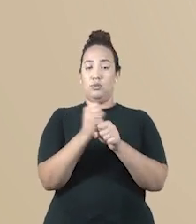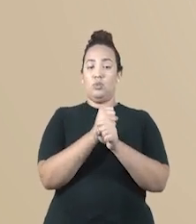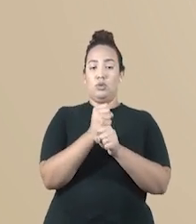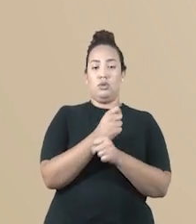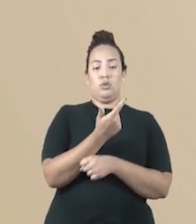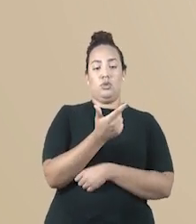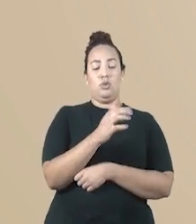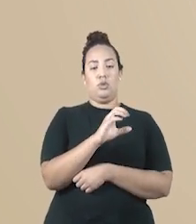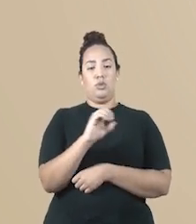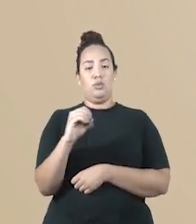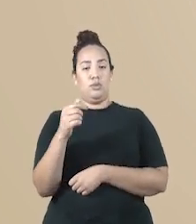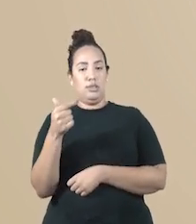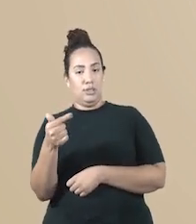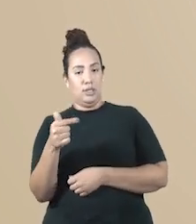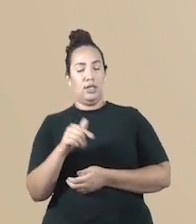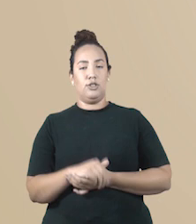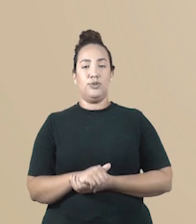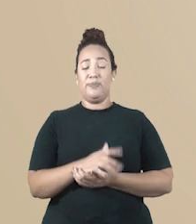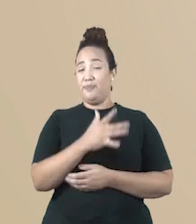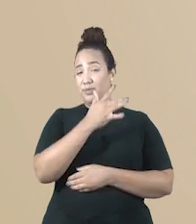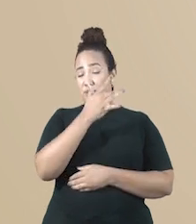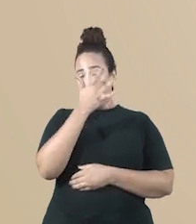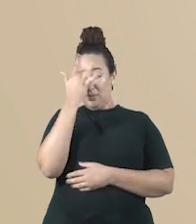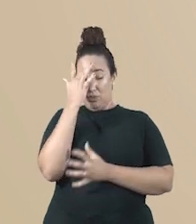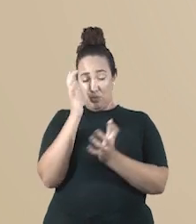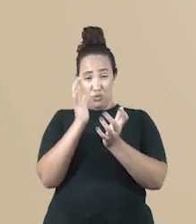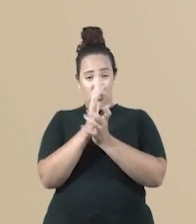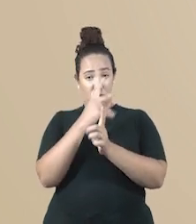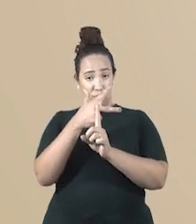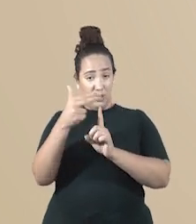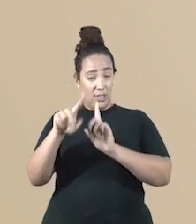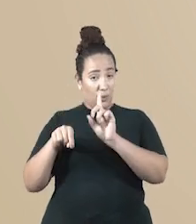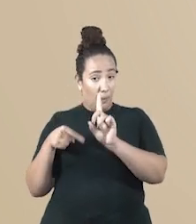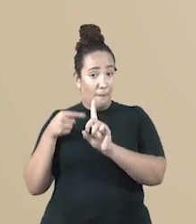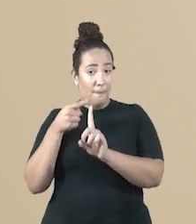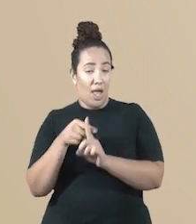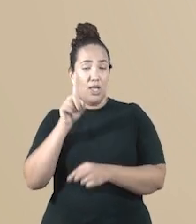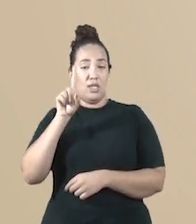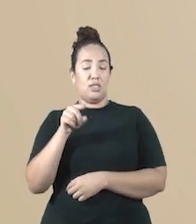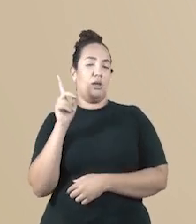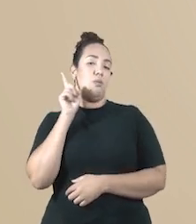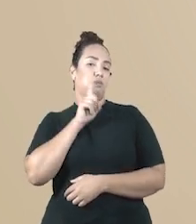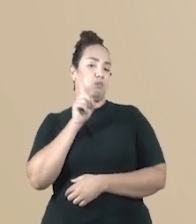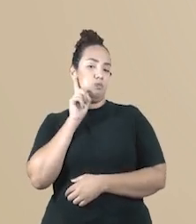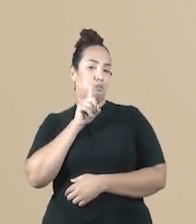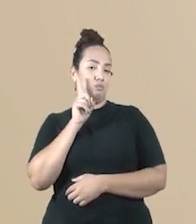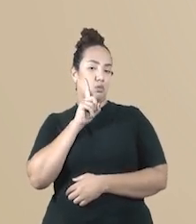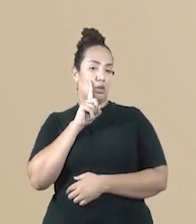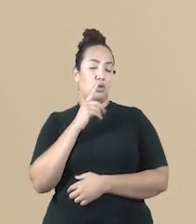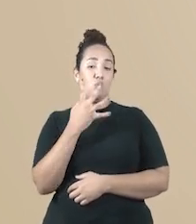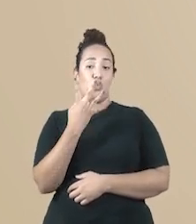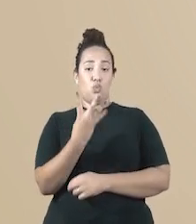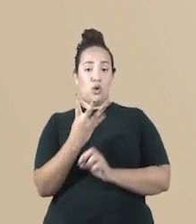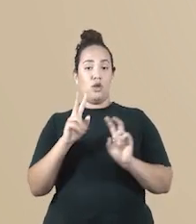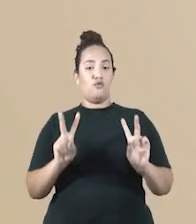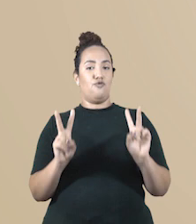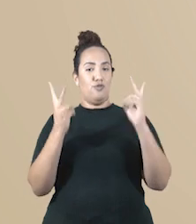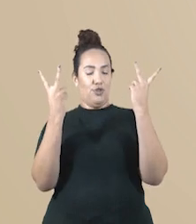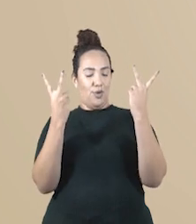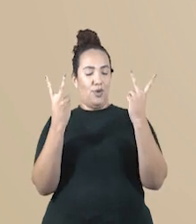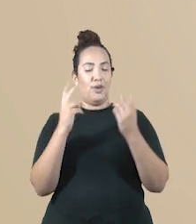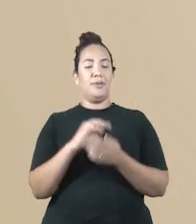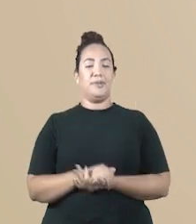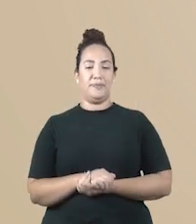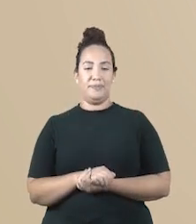1991 e em 2007. E quem mais venceu a Copa do Mundo foi os Estados Unidos, com 4 vitórias